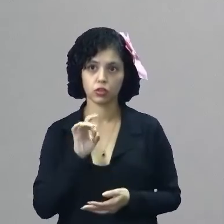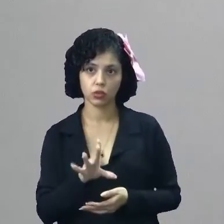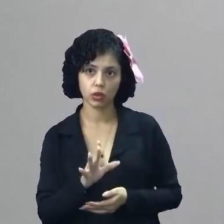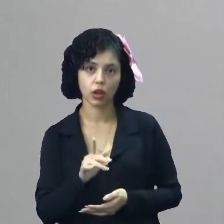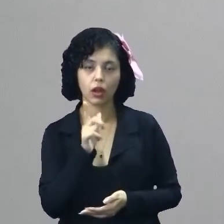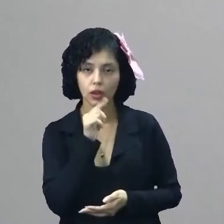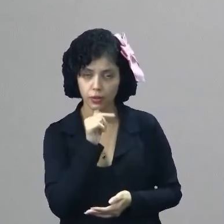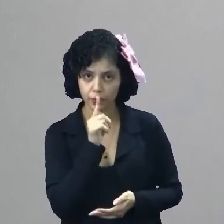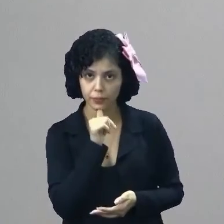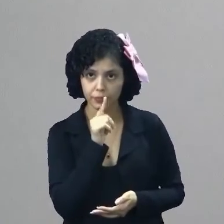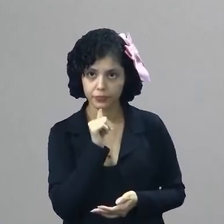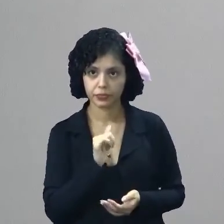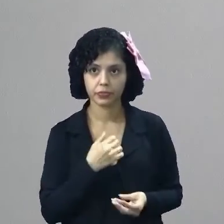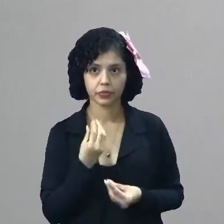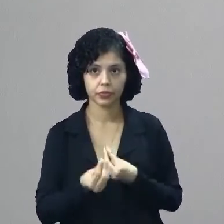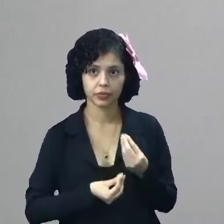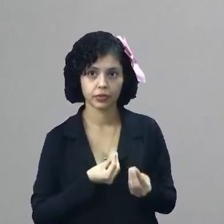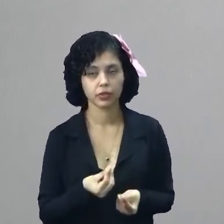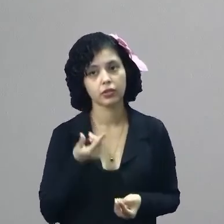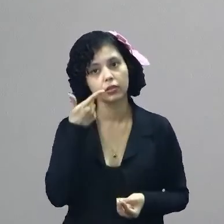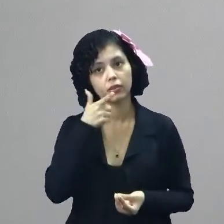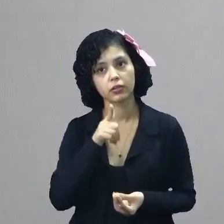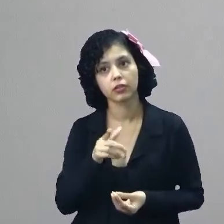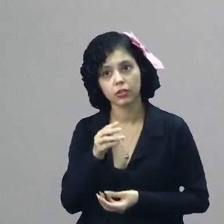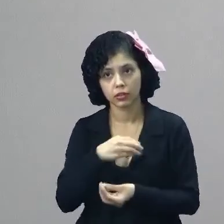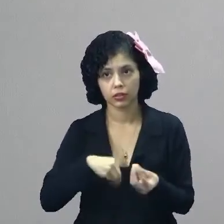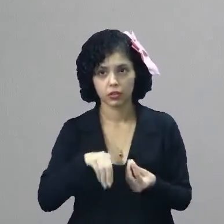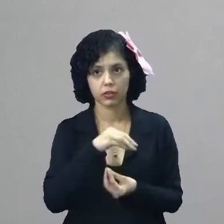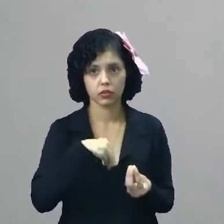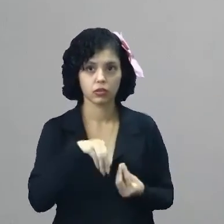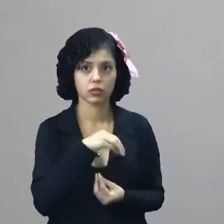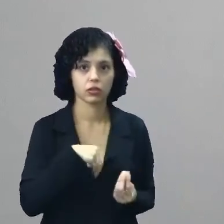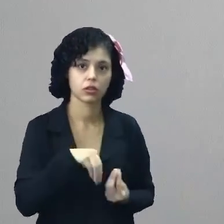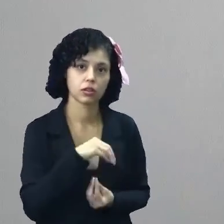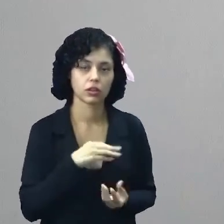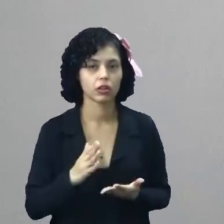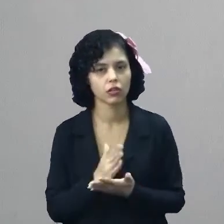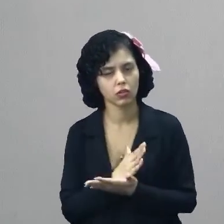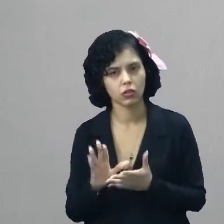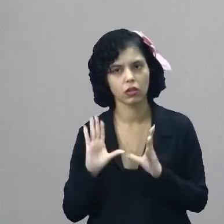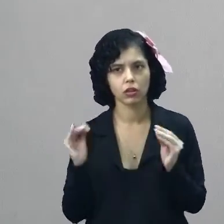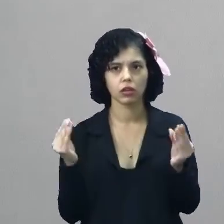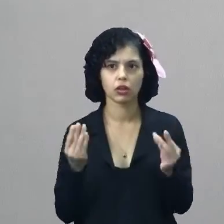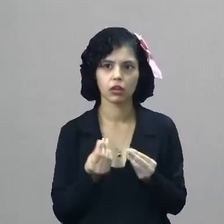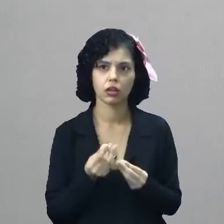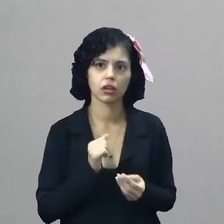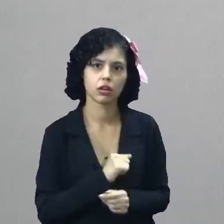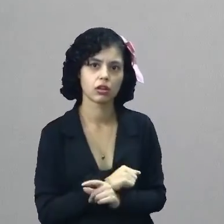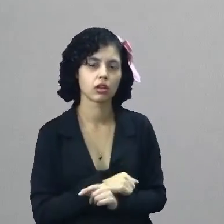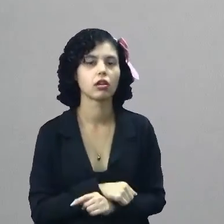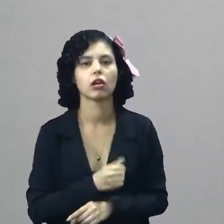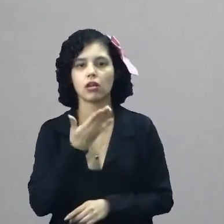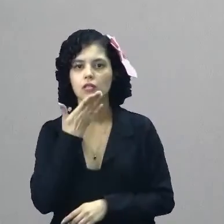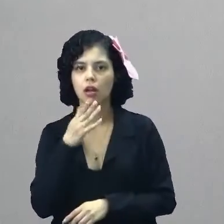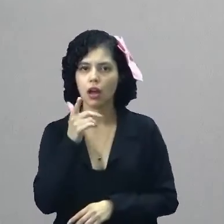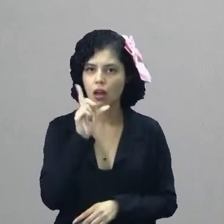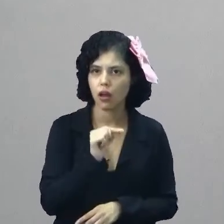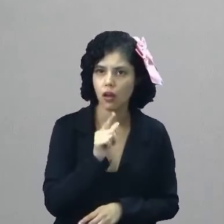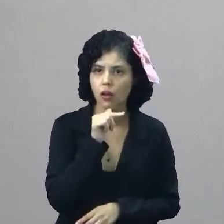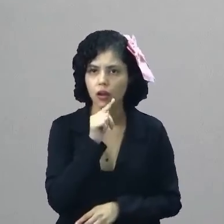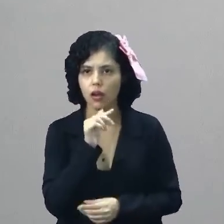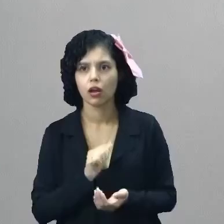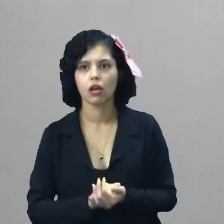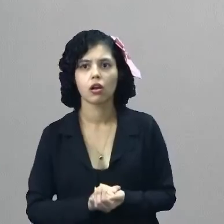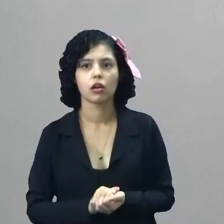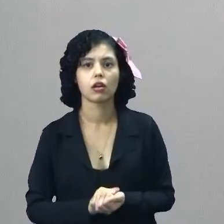parte líquida, como eu já falei, você consegue, misturando esse líquido com algumas substâncias como água sanitária, bicarbonato de